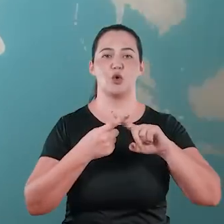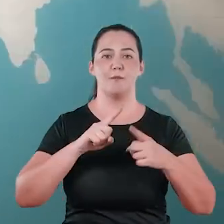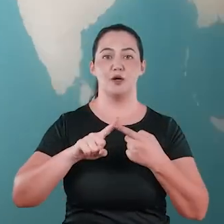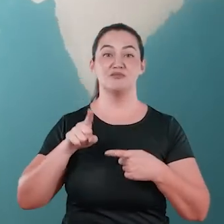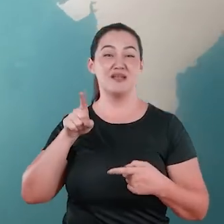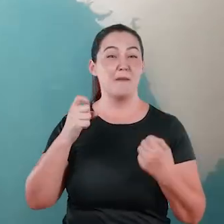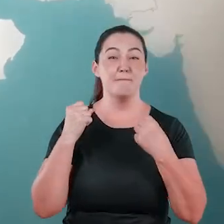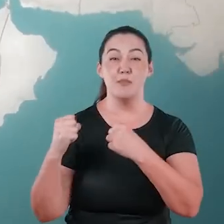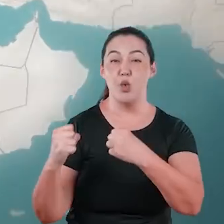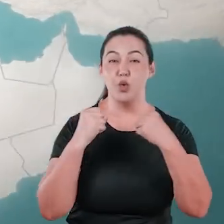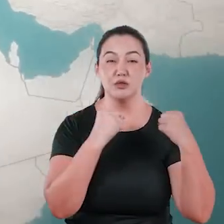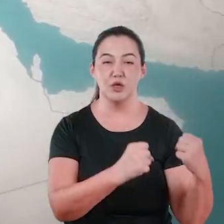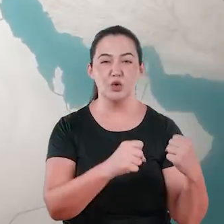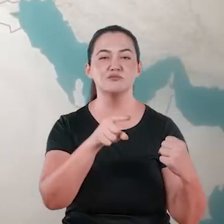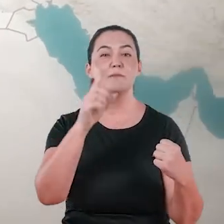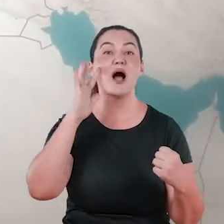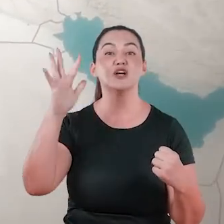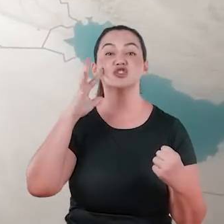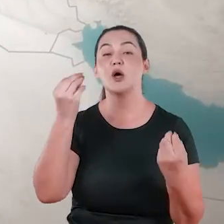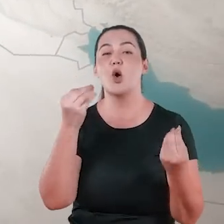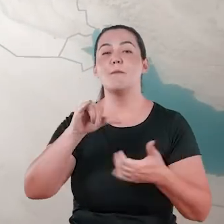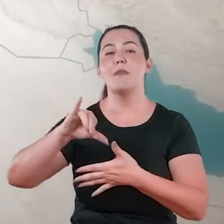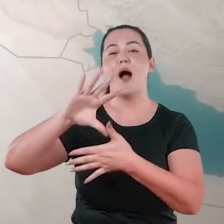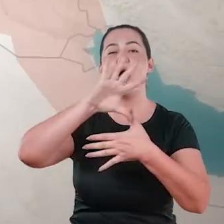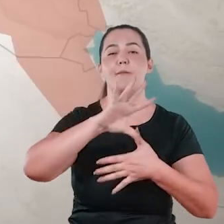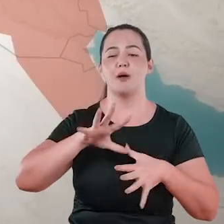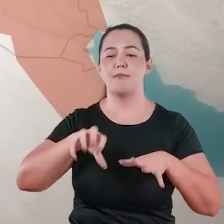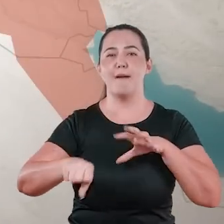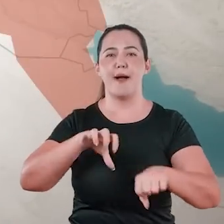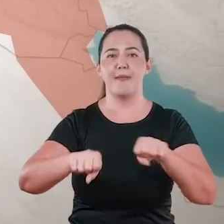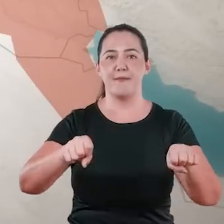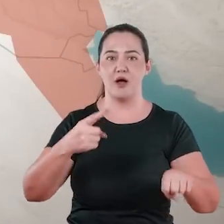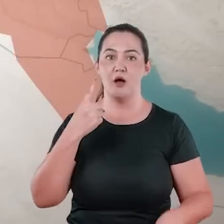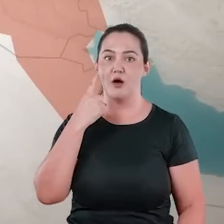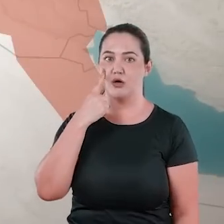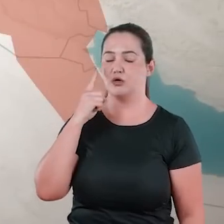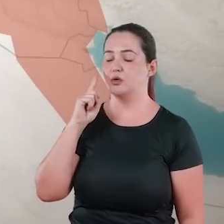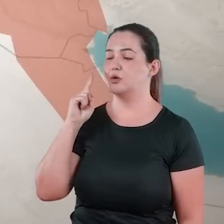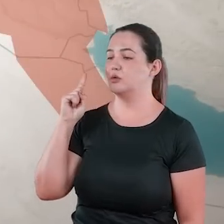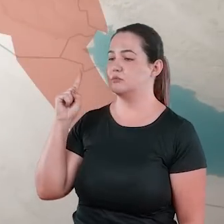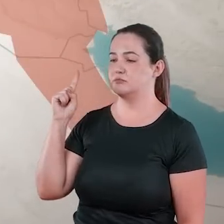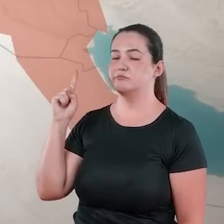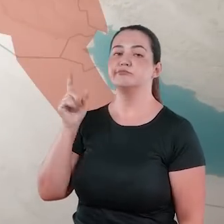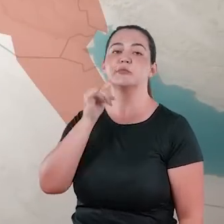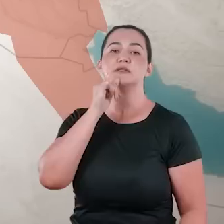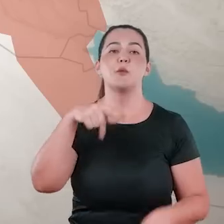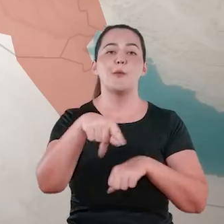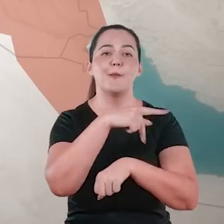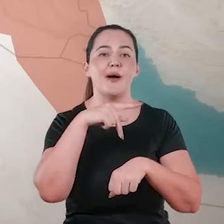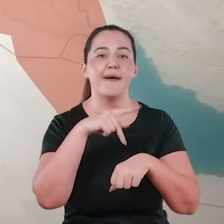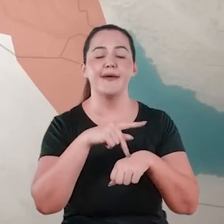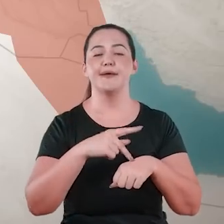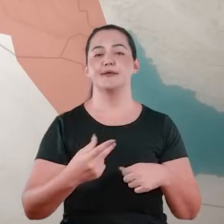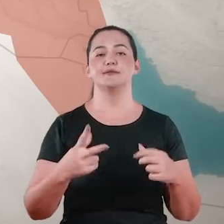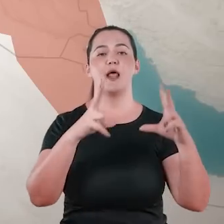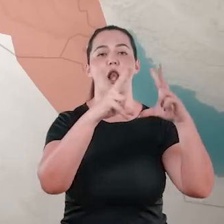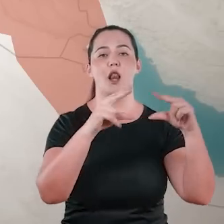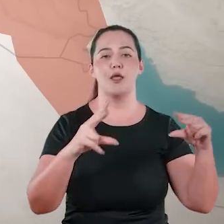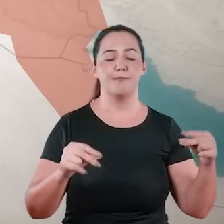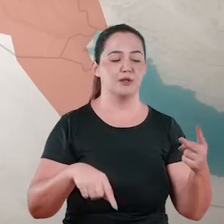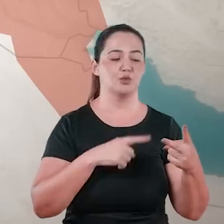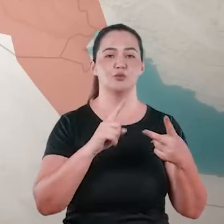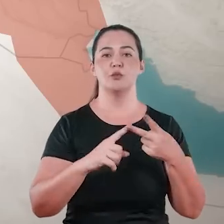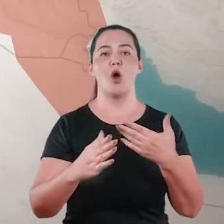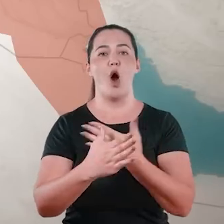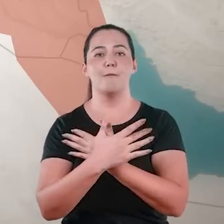tão poderosos que, só para você ter uma noção, fazendo um comparativo com o mapa atual, países como o Líbano, a